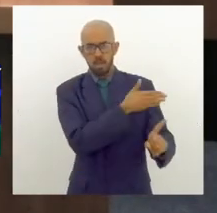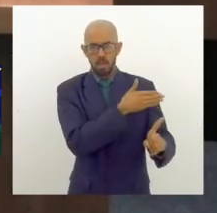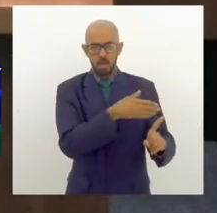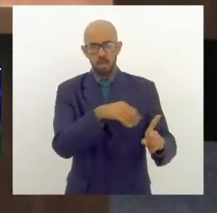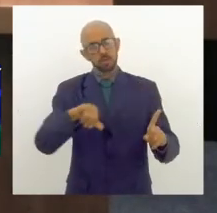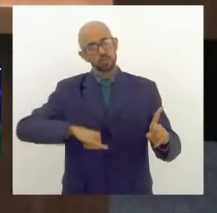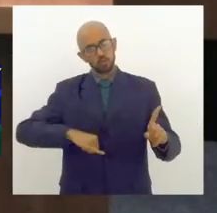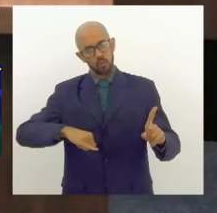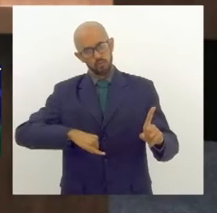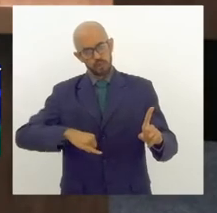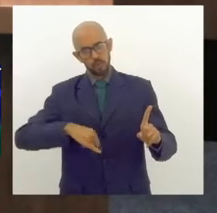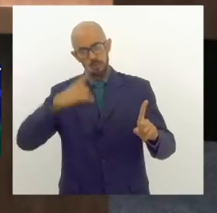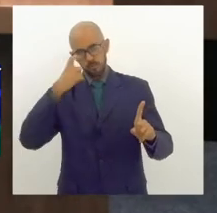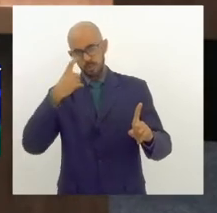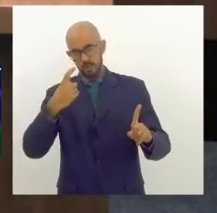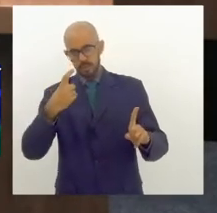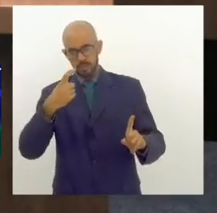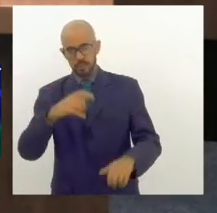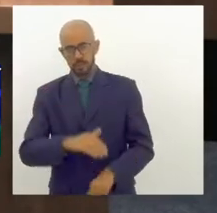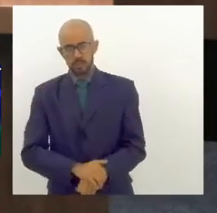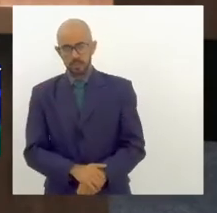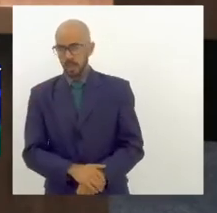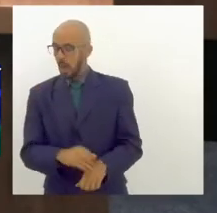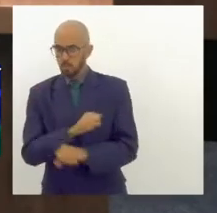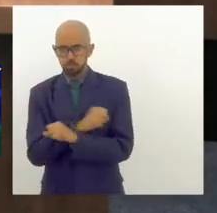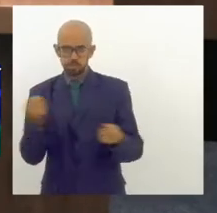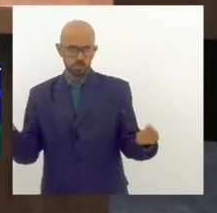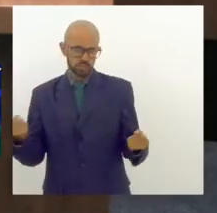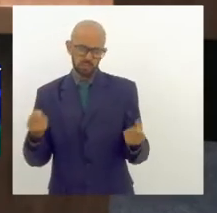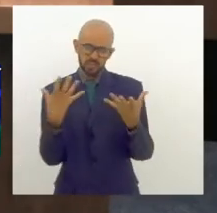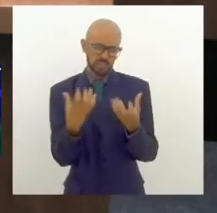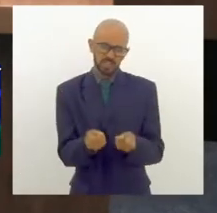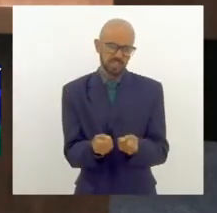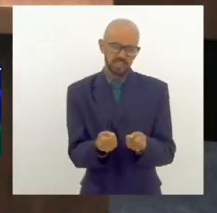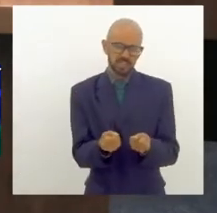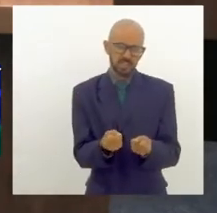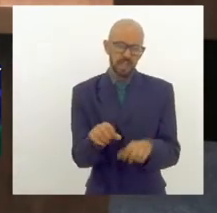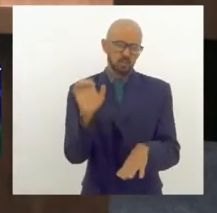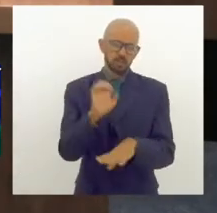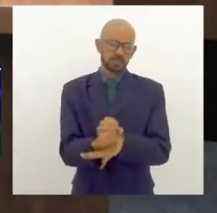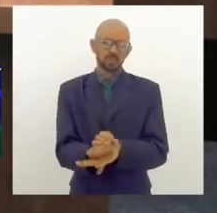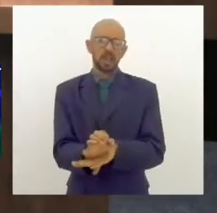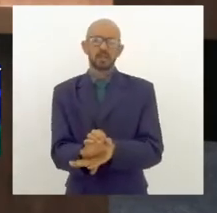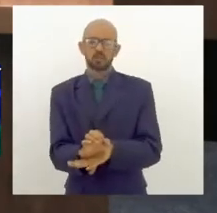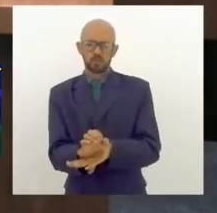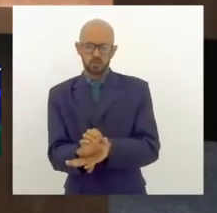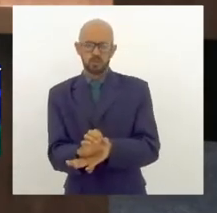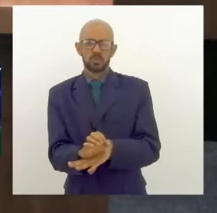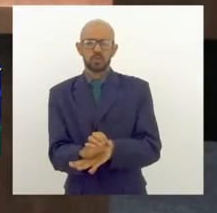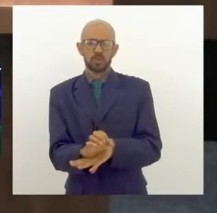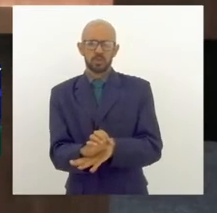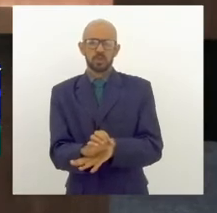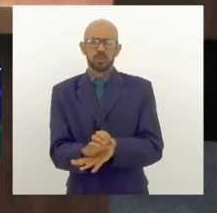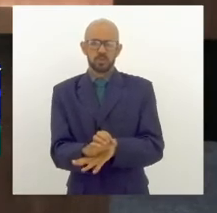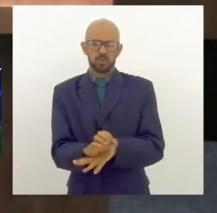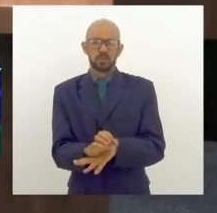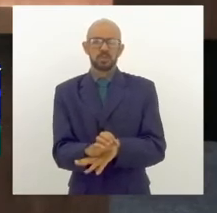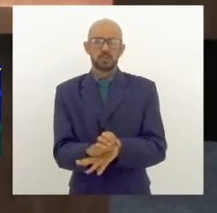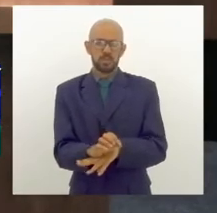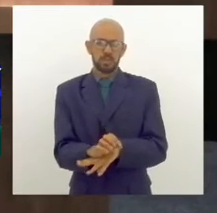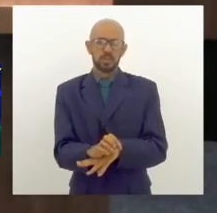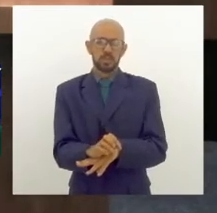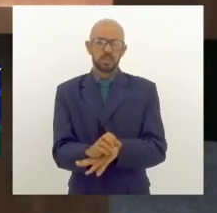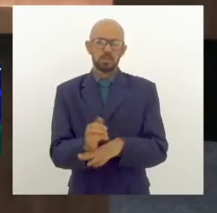tipo de violência doméstica. É inadmissível termos um Estado que se diz se preocupar com